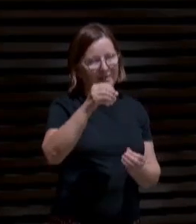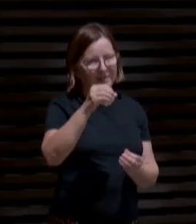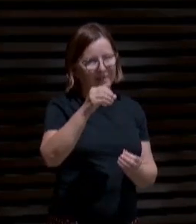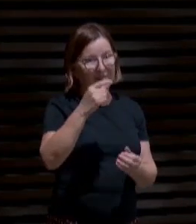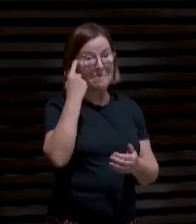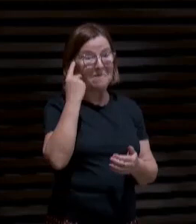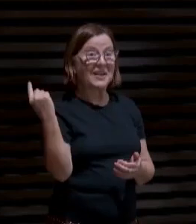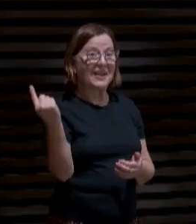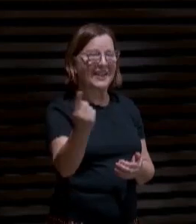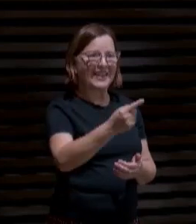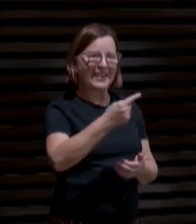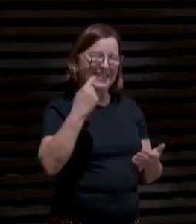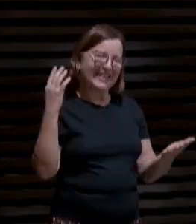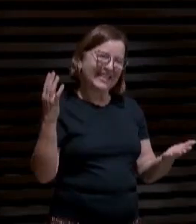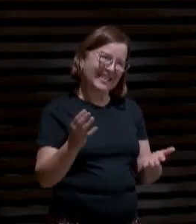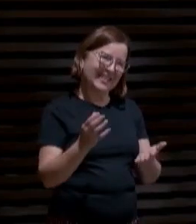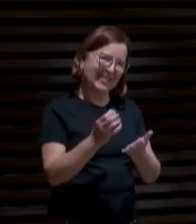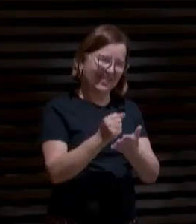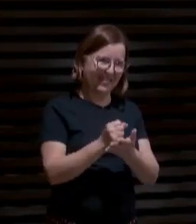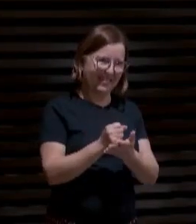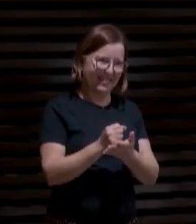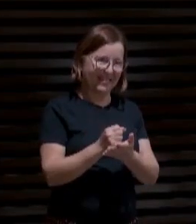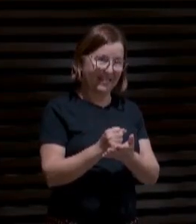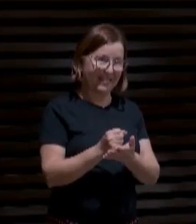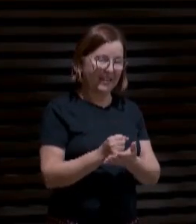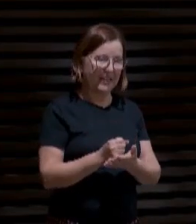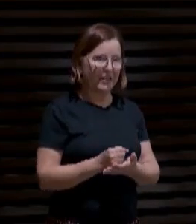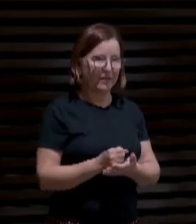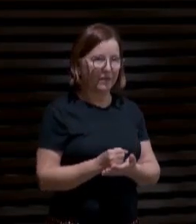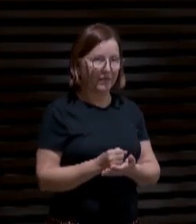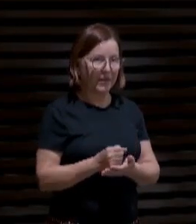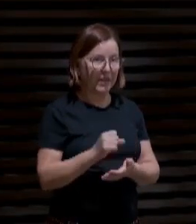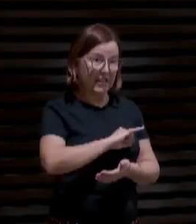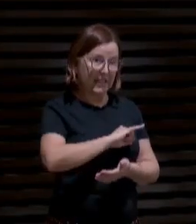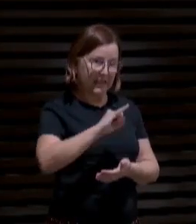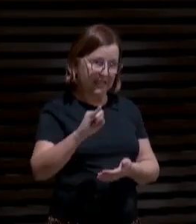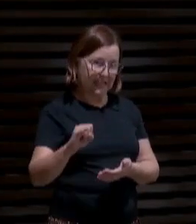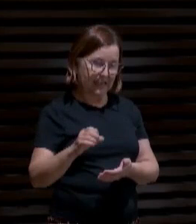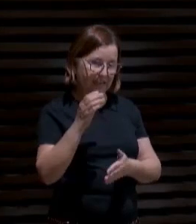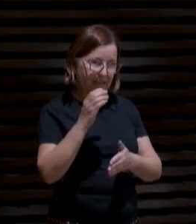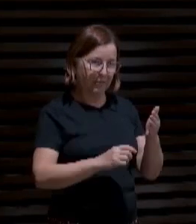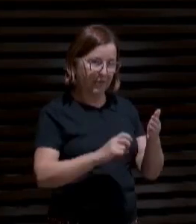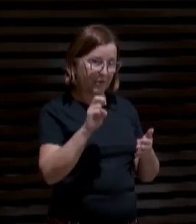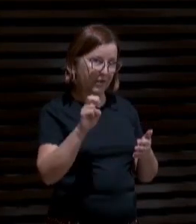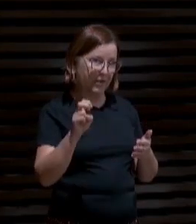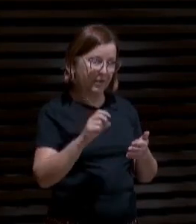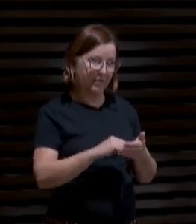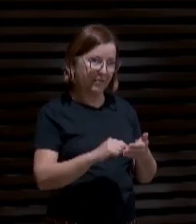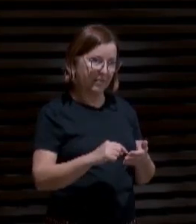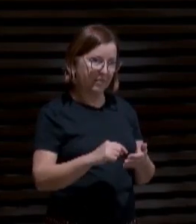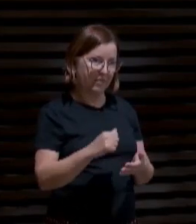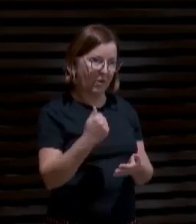para nos salvar. Nós lemos isto em Isaías 55, 11 e 12.